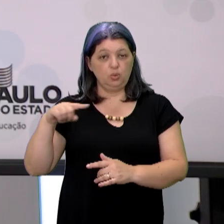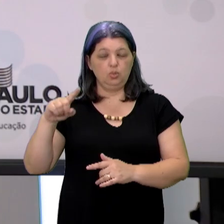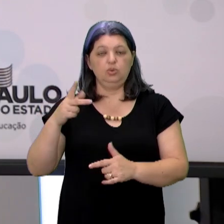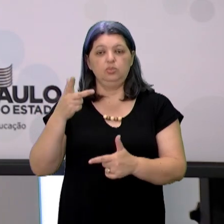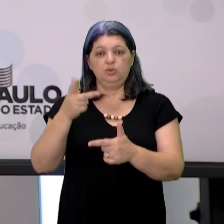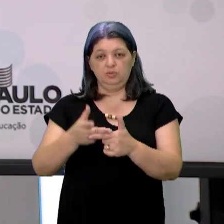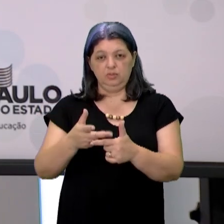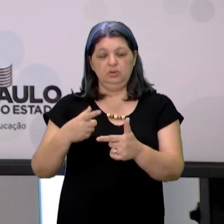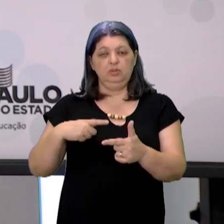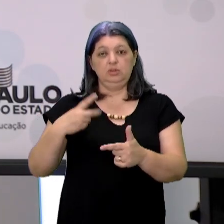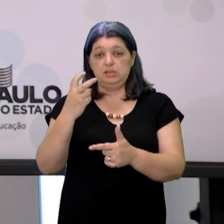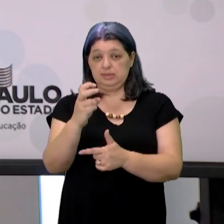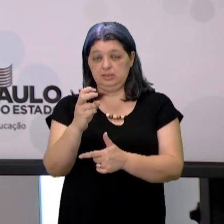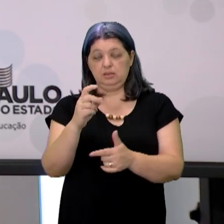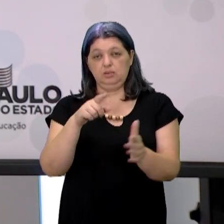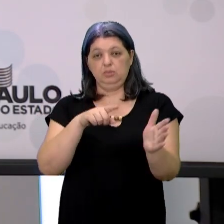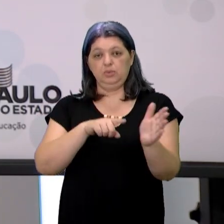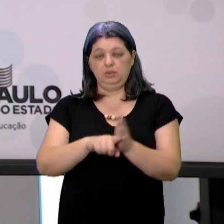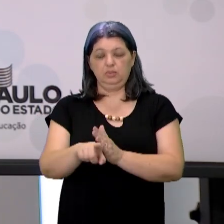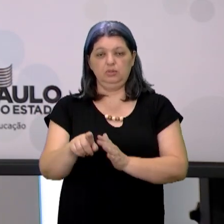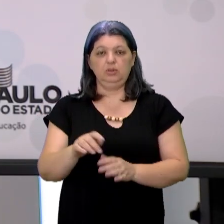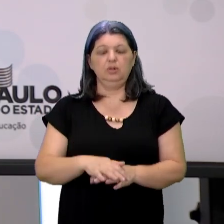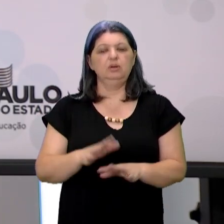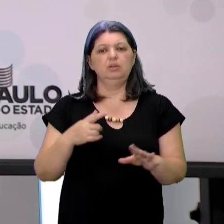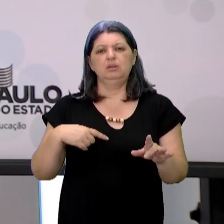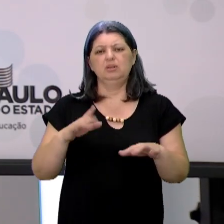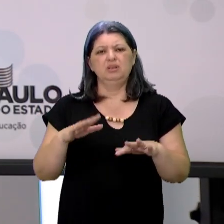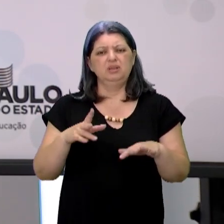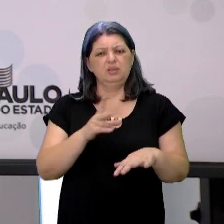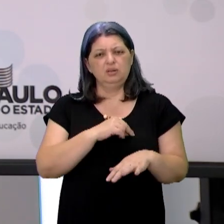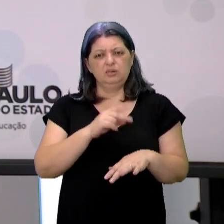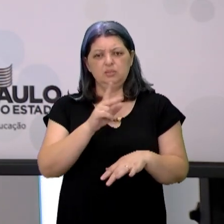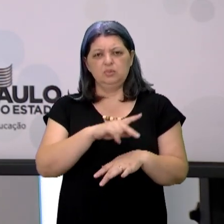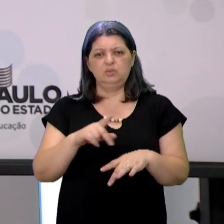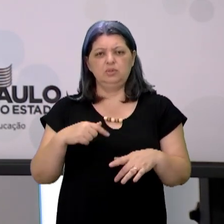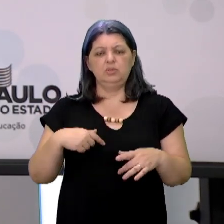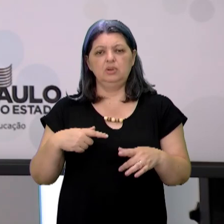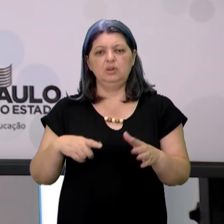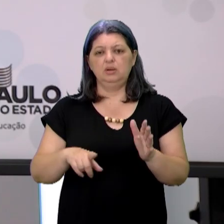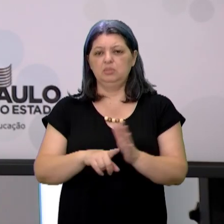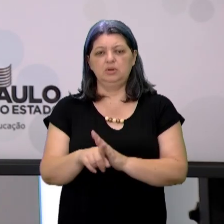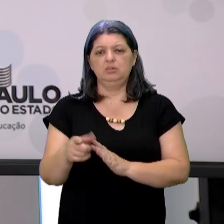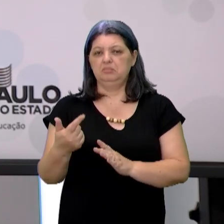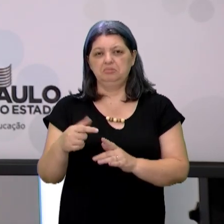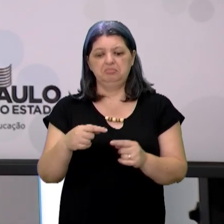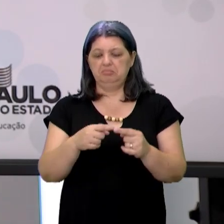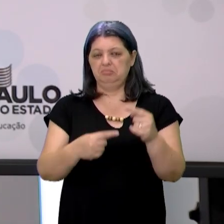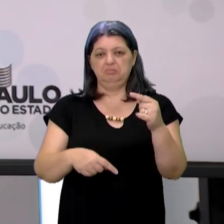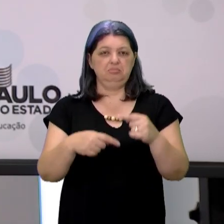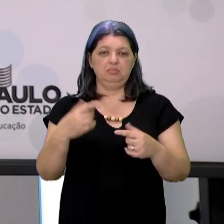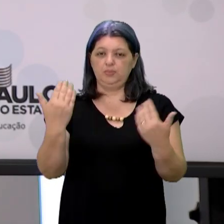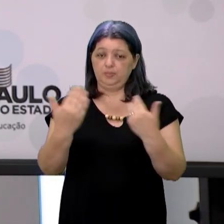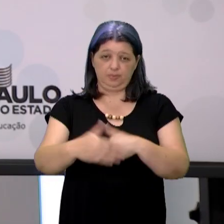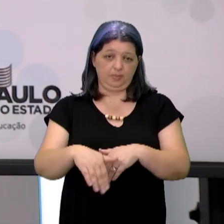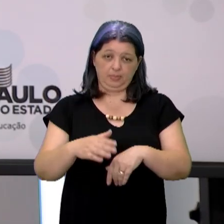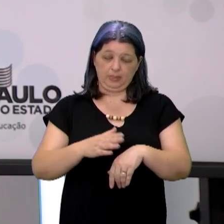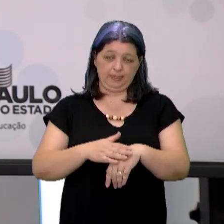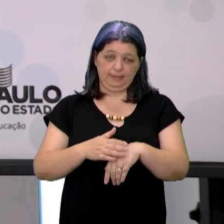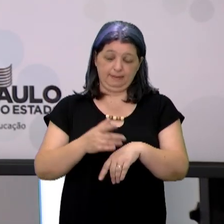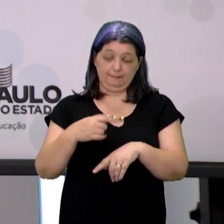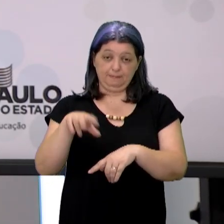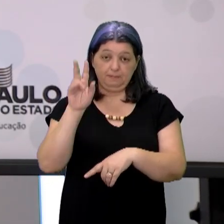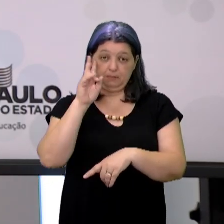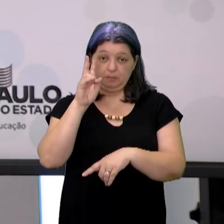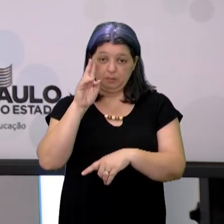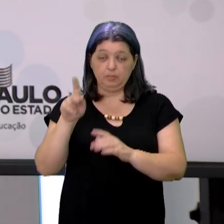5 questões. Aí você pode falar, nossa professor, mas aí as questões não tinham muito a ver com a prova que eu fiz, então vamos lembrar